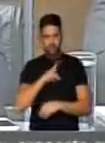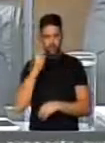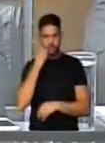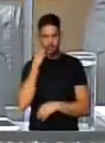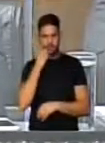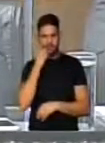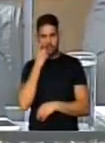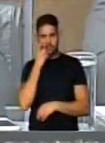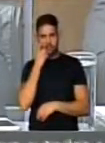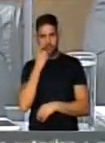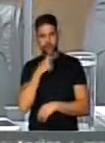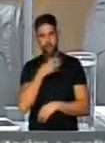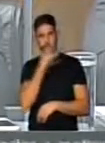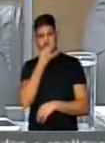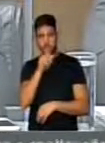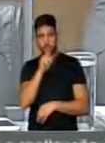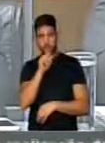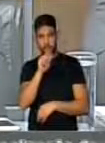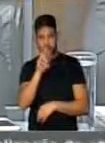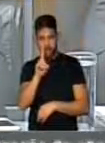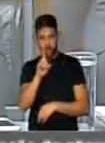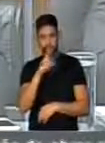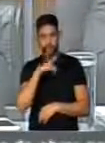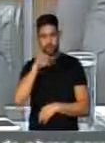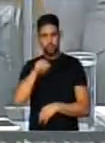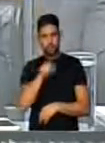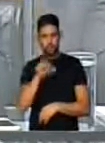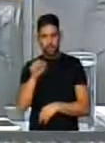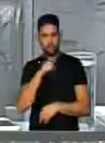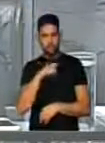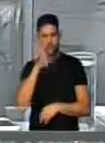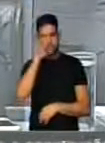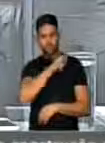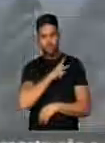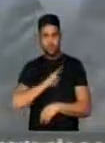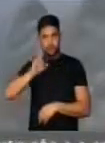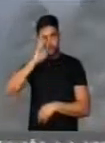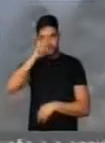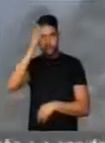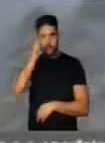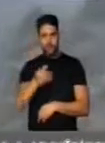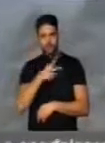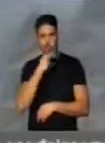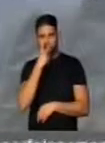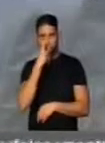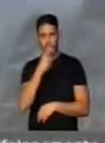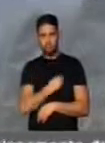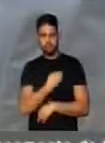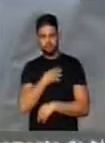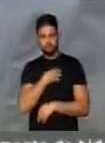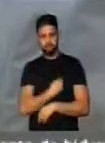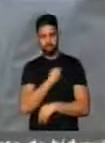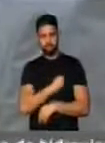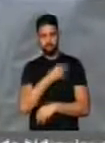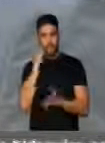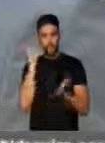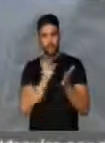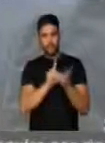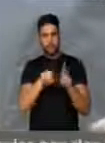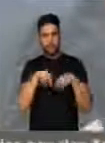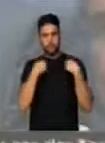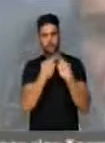posicionar pelo PSB, por favor. Só posicionar pelo PSB. Deputado Júlio Delgado, para encerrar. Senhor presidente, Vossa Excelência, acho que com a prudência que lhe cabe, marcou a sessão